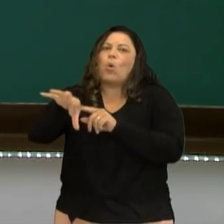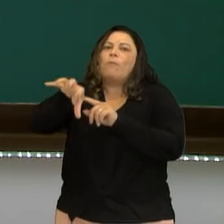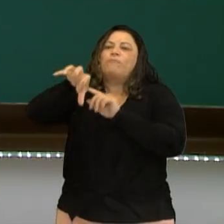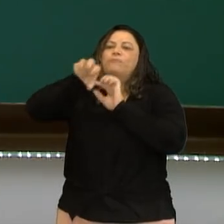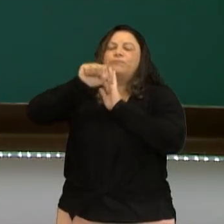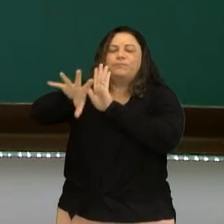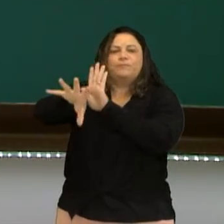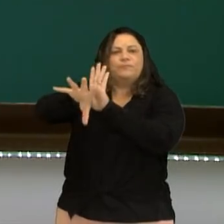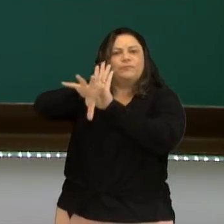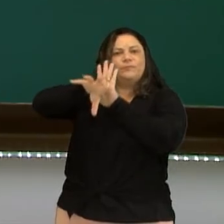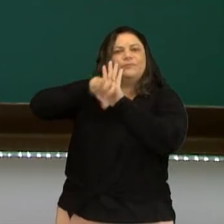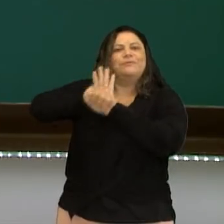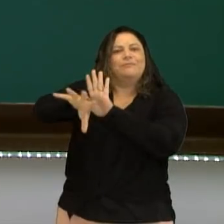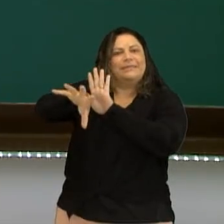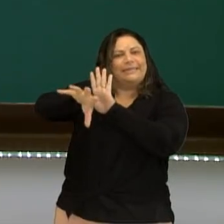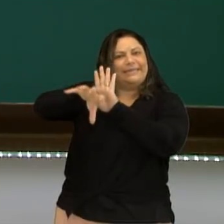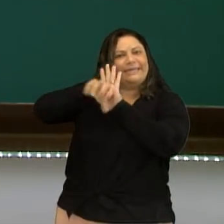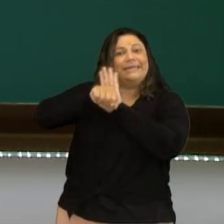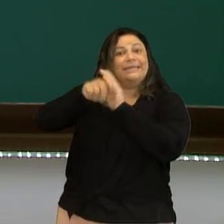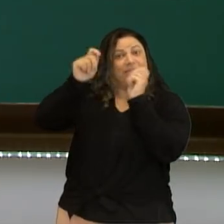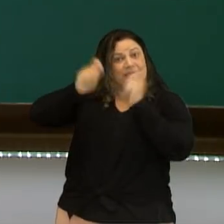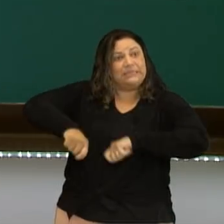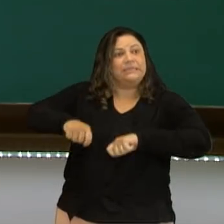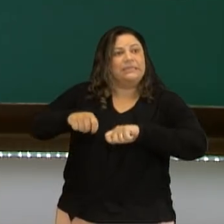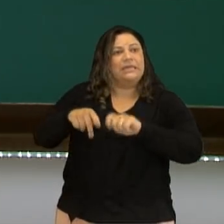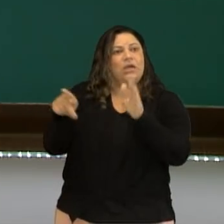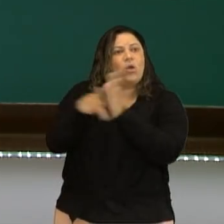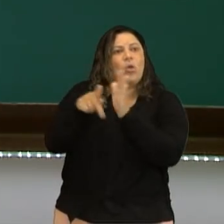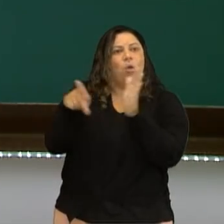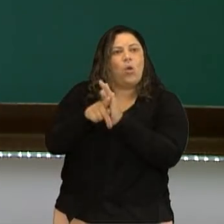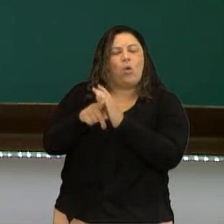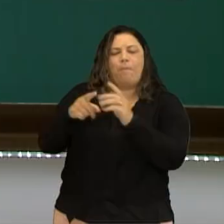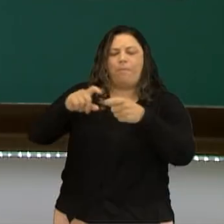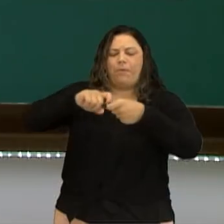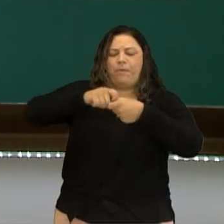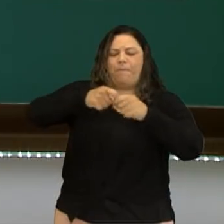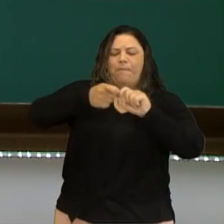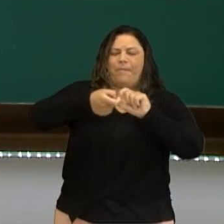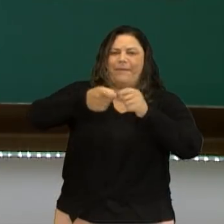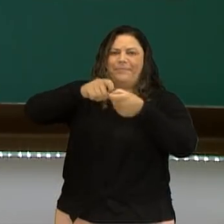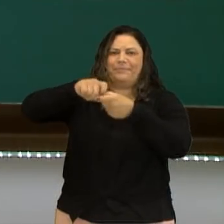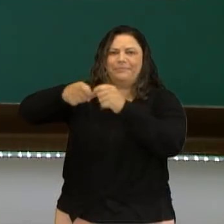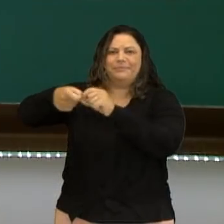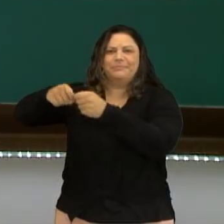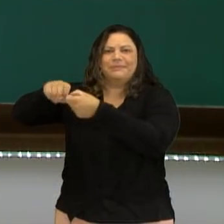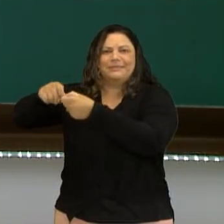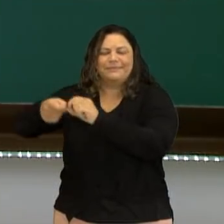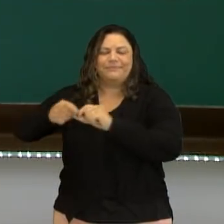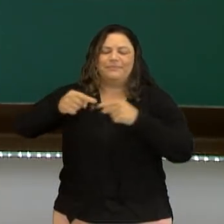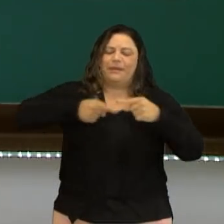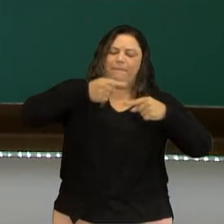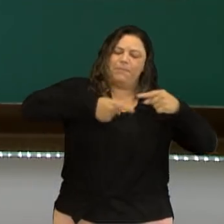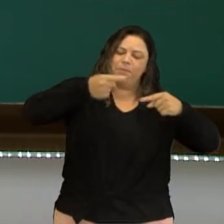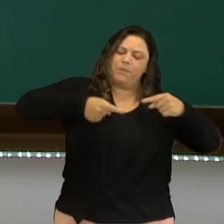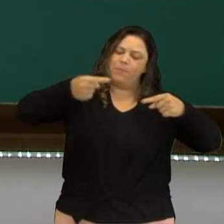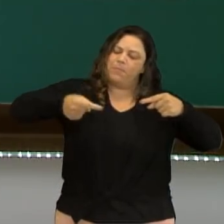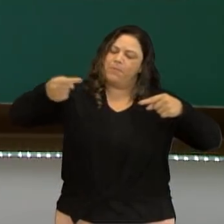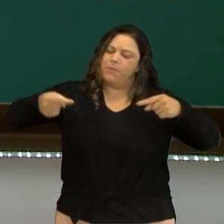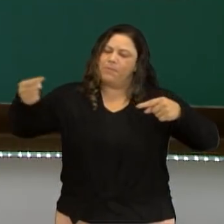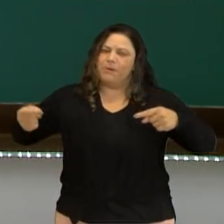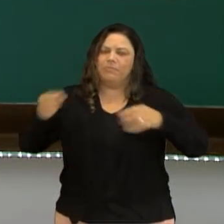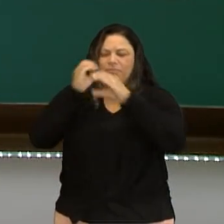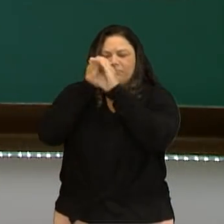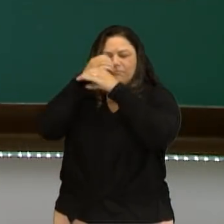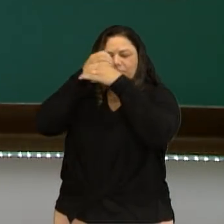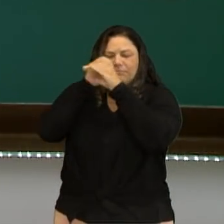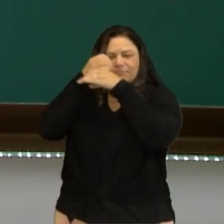de espiral. É o formato da bactéria. Olha ali uma imagem de microscopia, foi tirada no